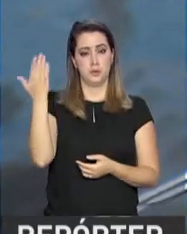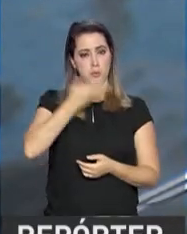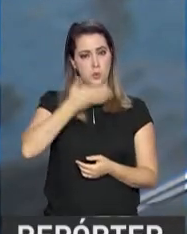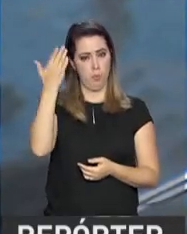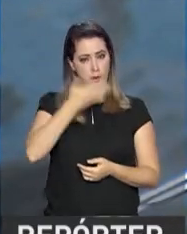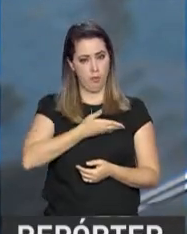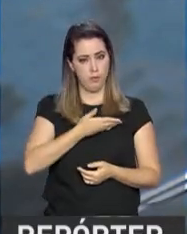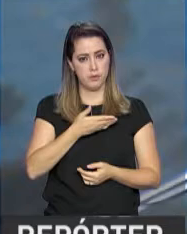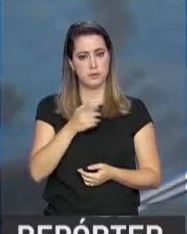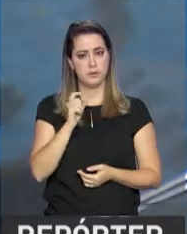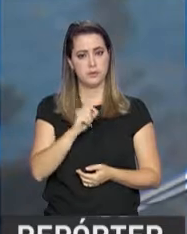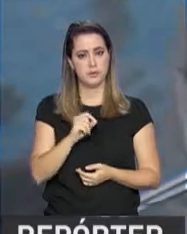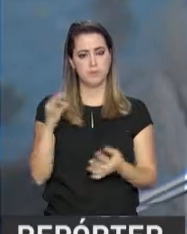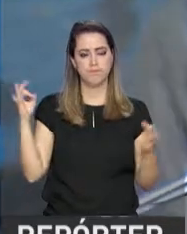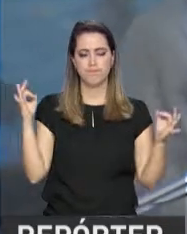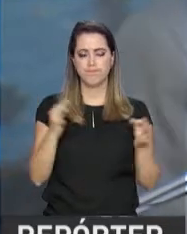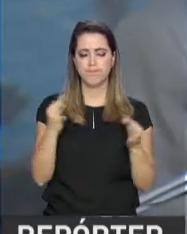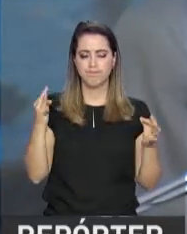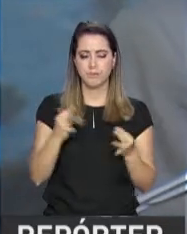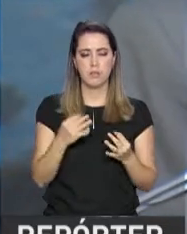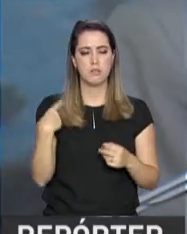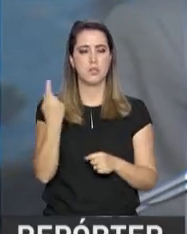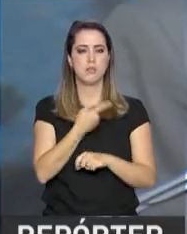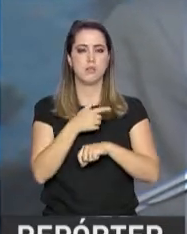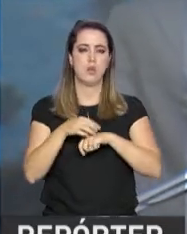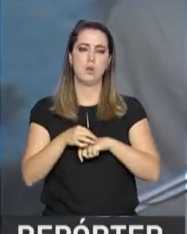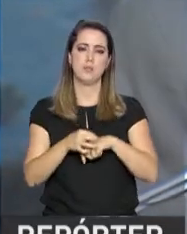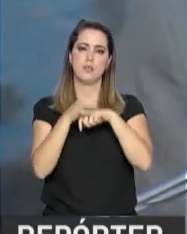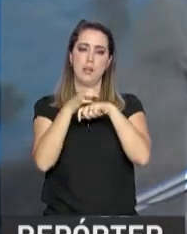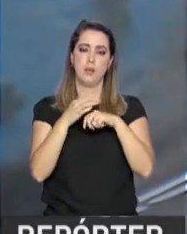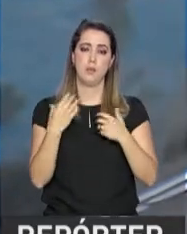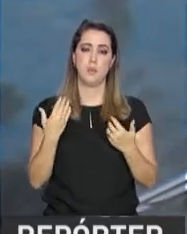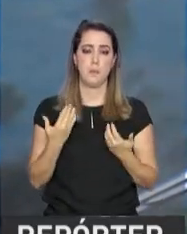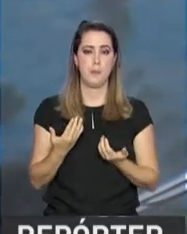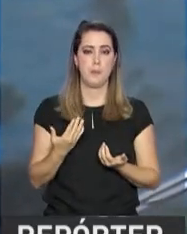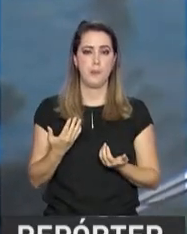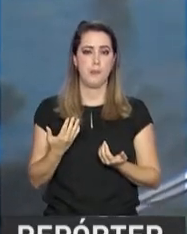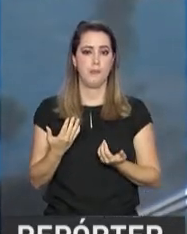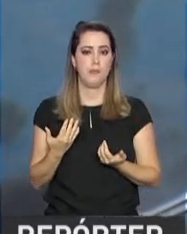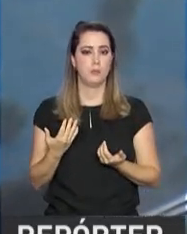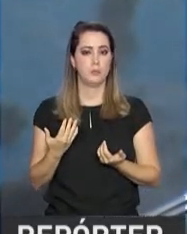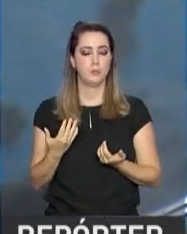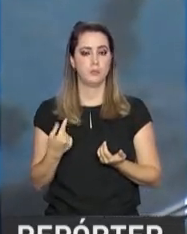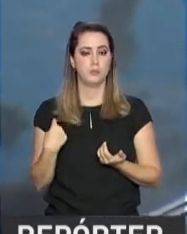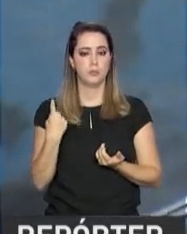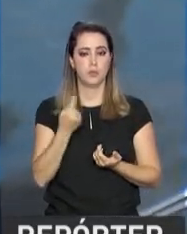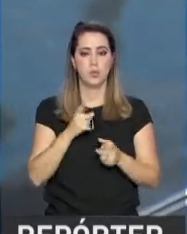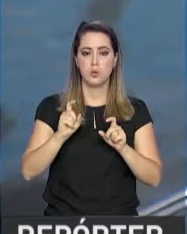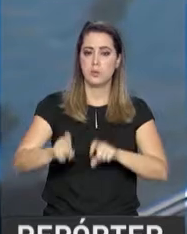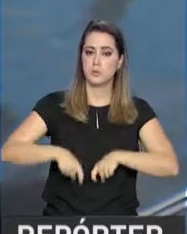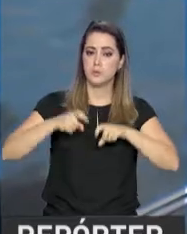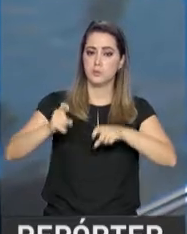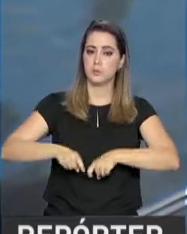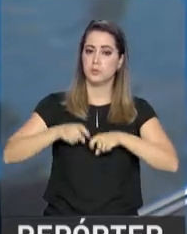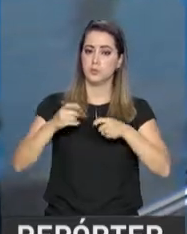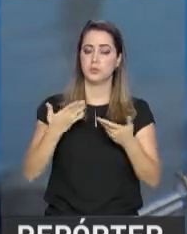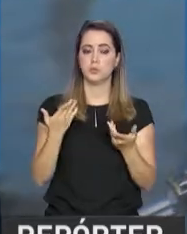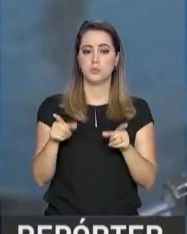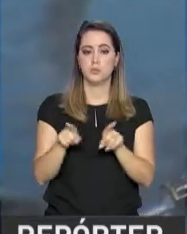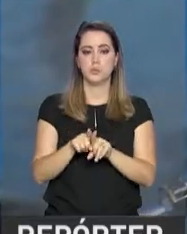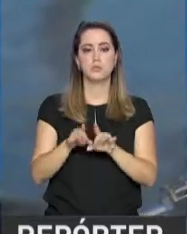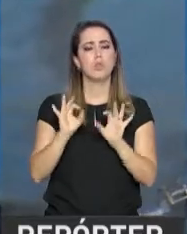prova de excelência da nossa carne, não é? E da nossa agropecuária e